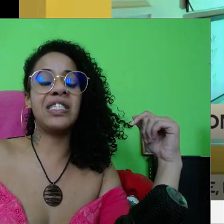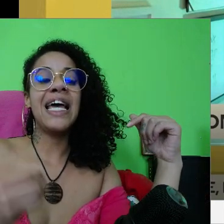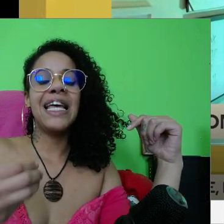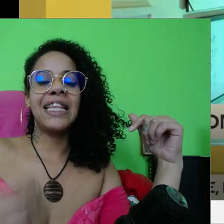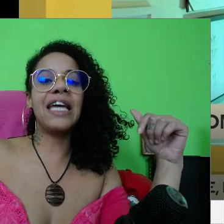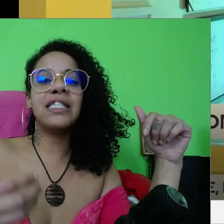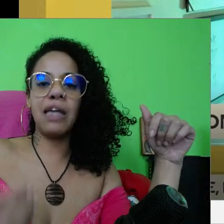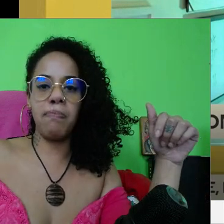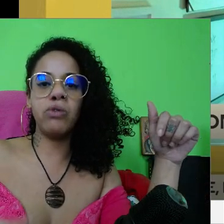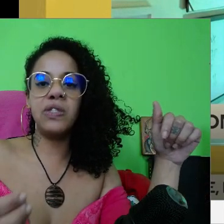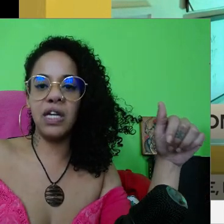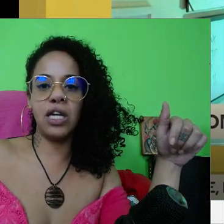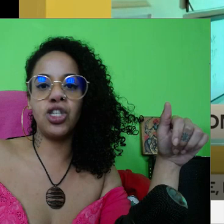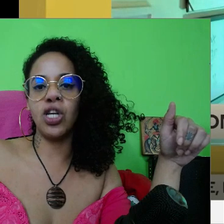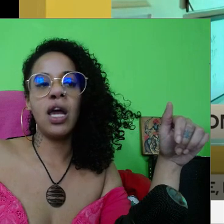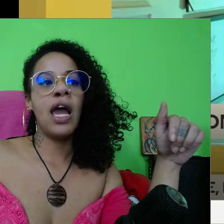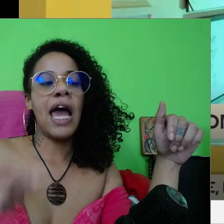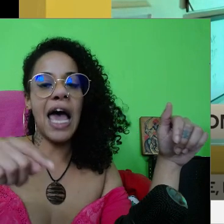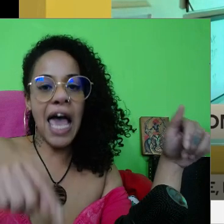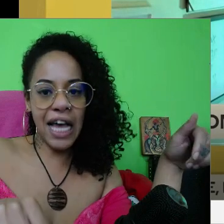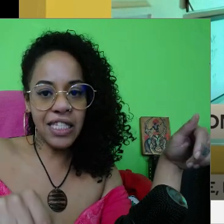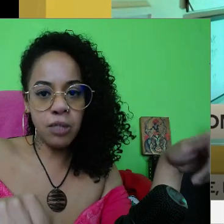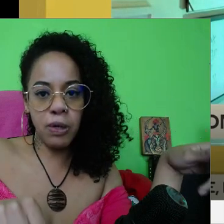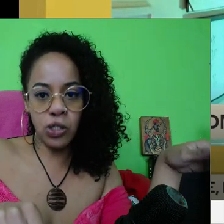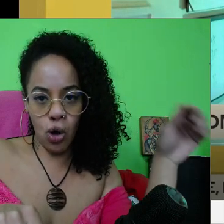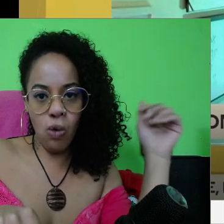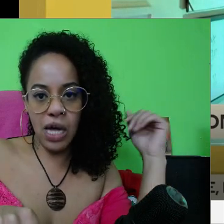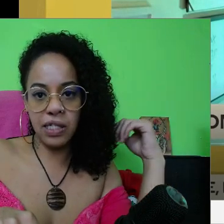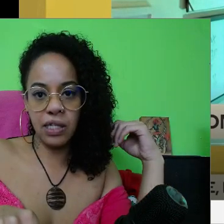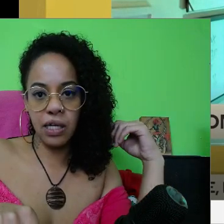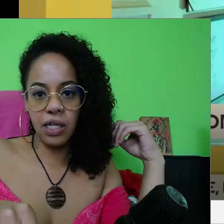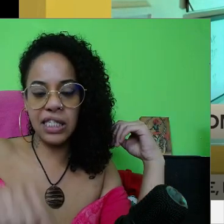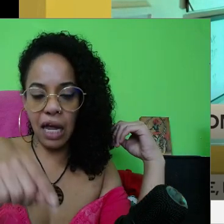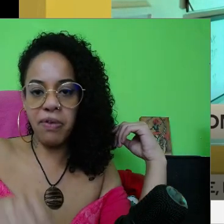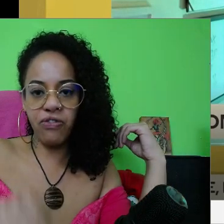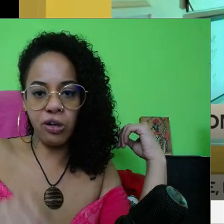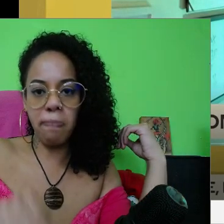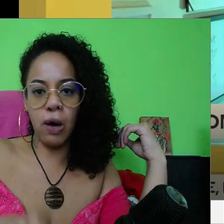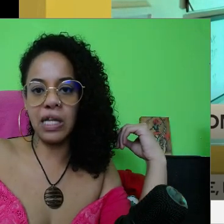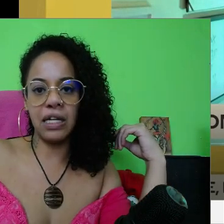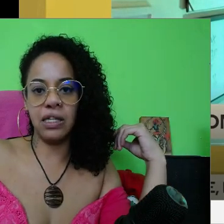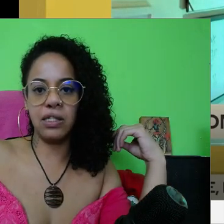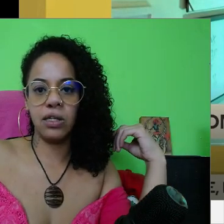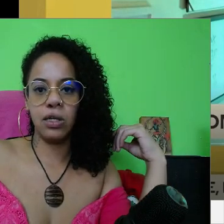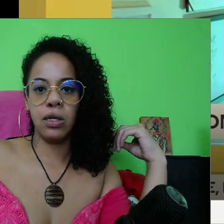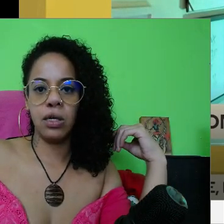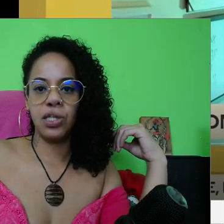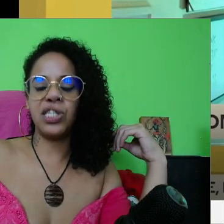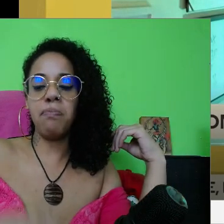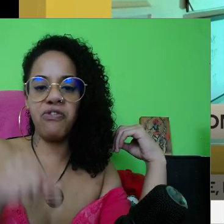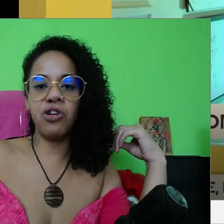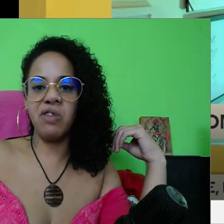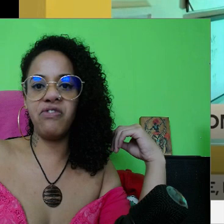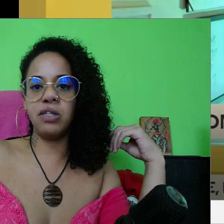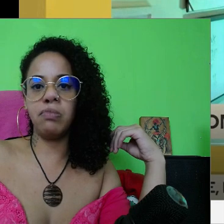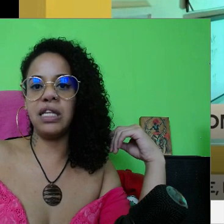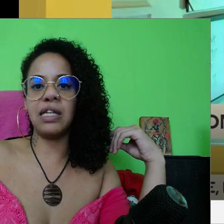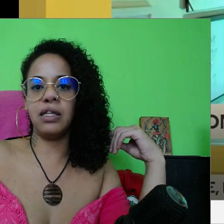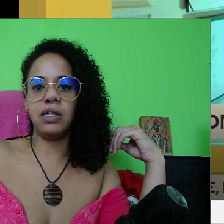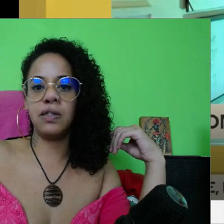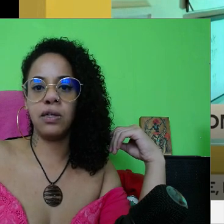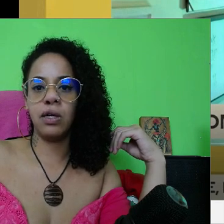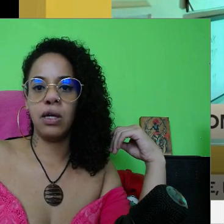grupos vulneráveis tem que saber o seguinte essas pessoas sempre foram pautadas sempre foram